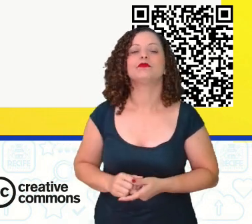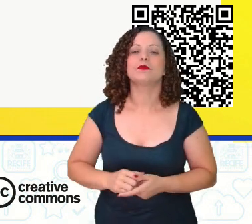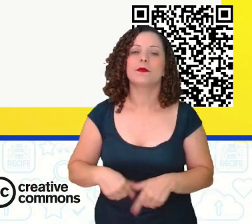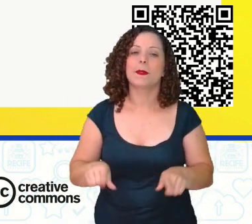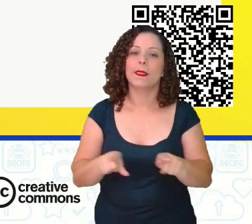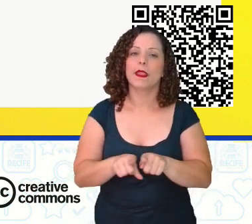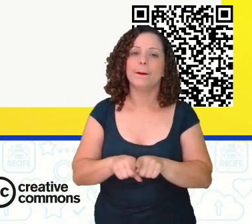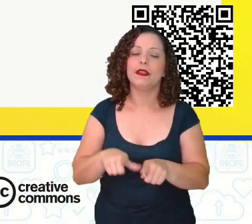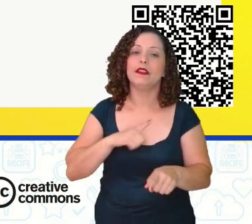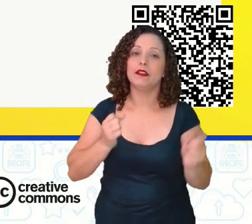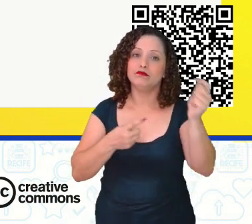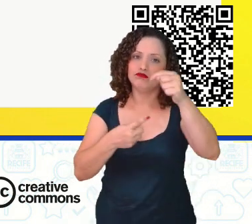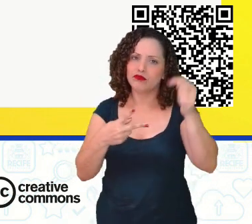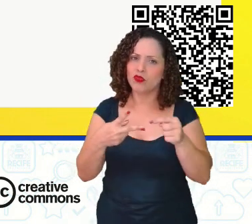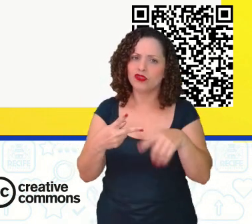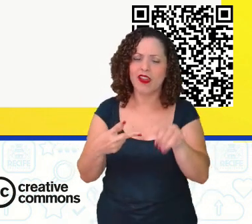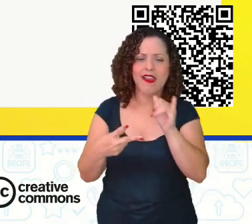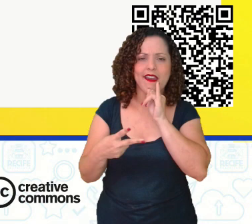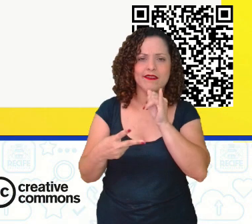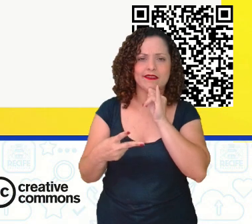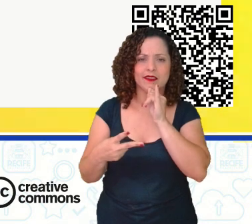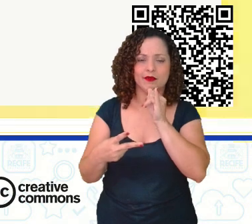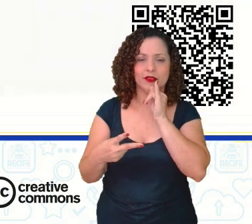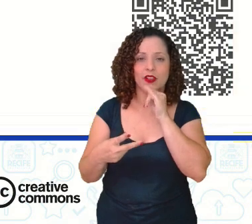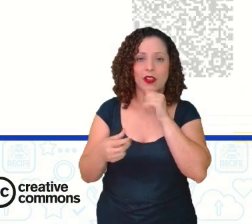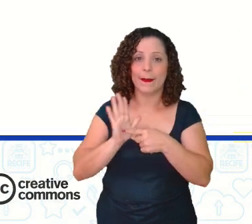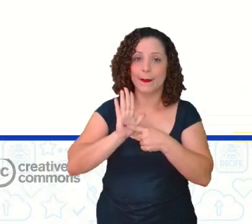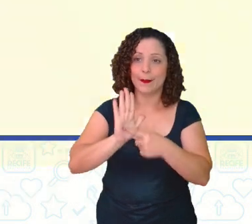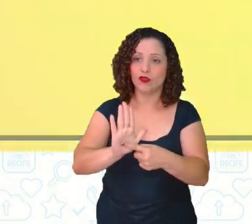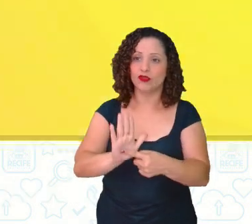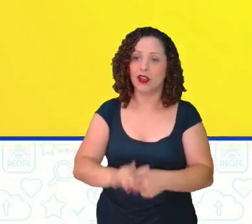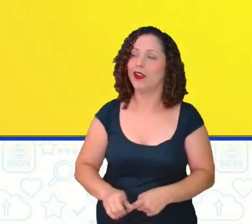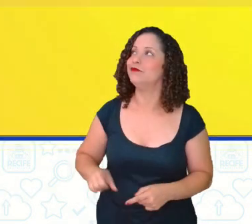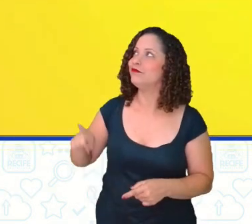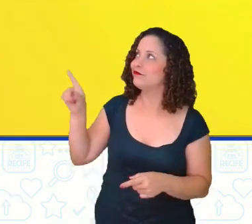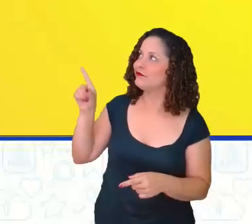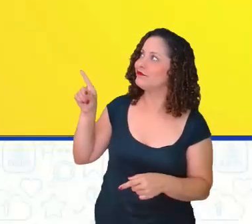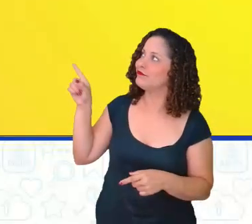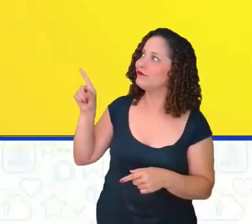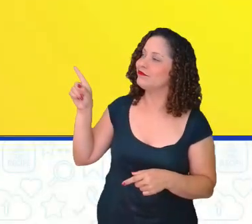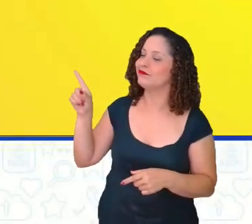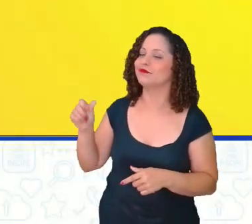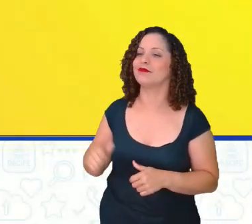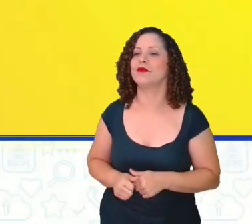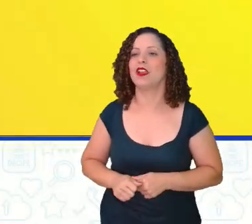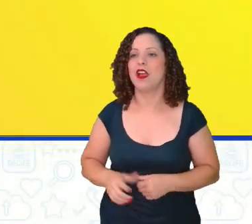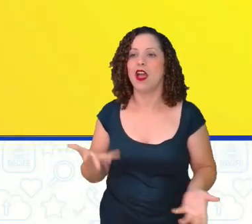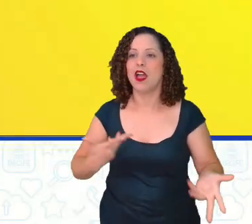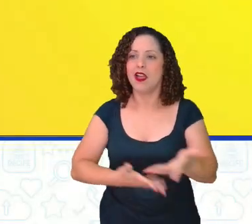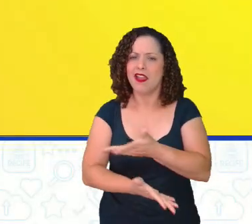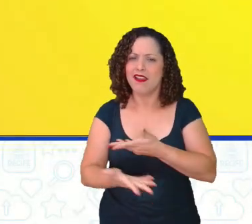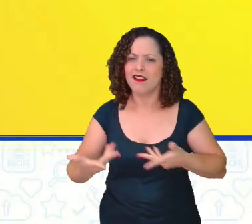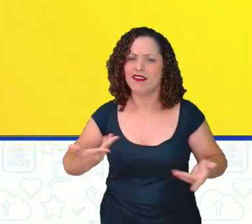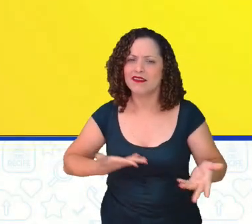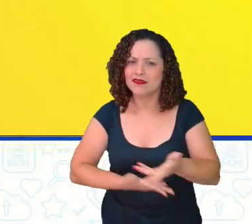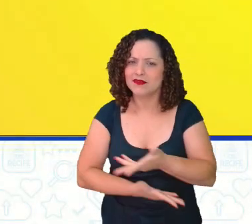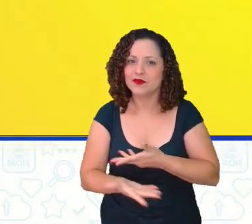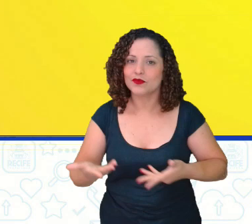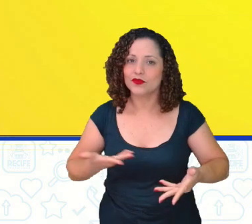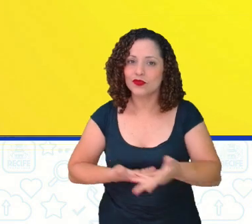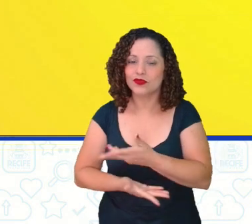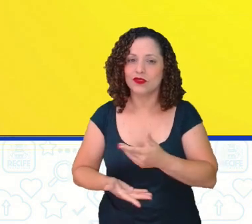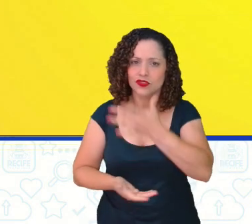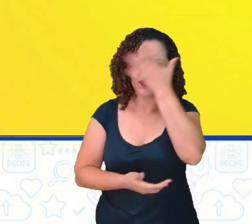Trouxemos aqui 2 exemplos justamente para retratar isso aqui, ó, as relações que o ser